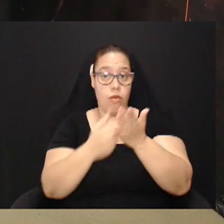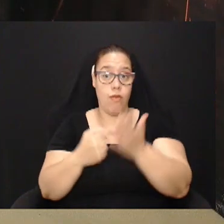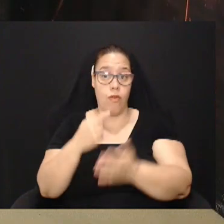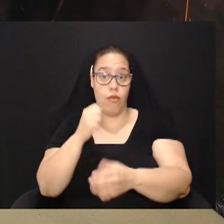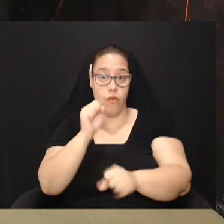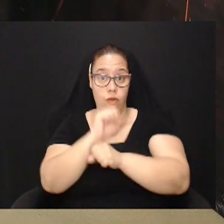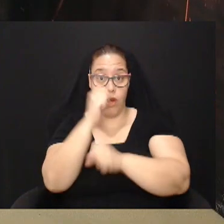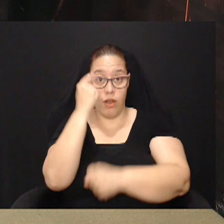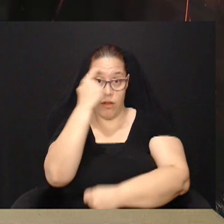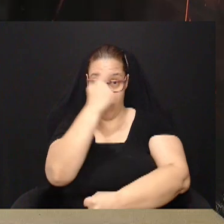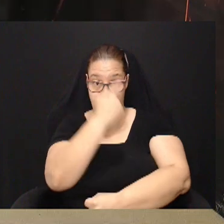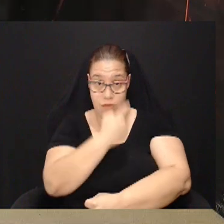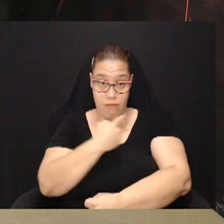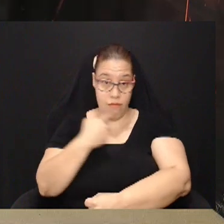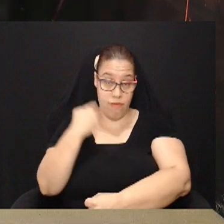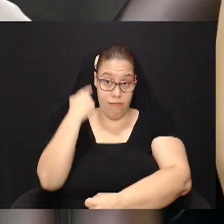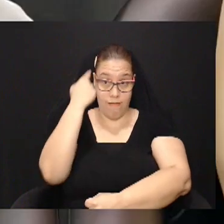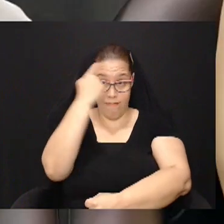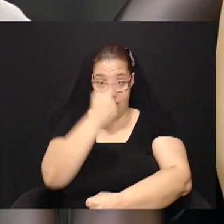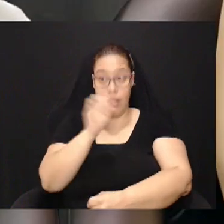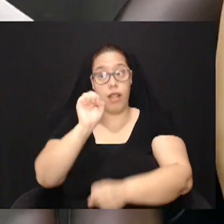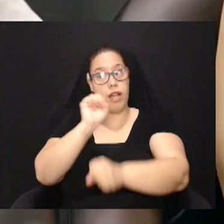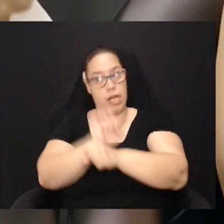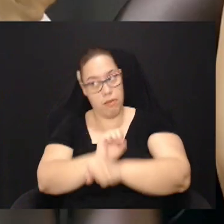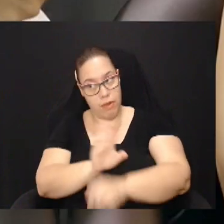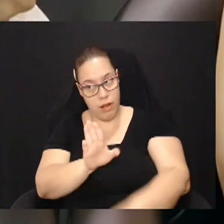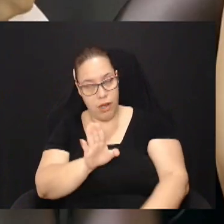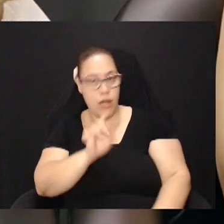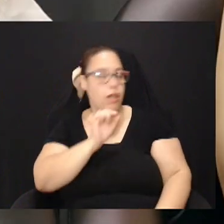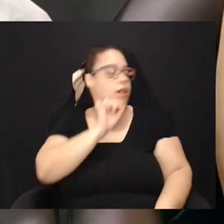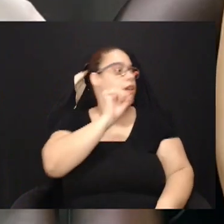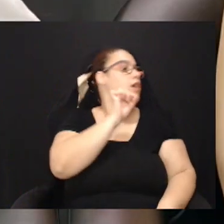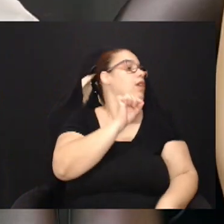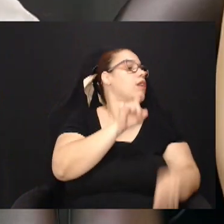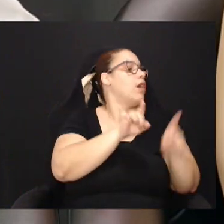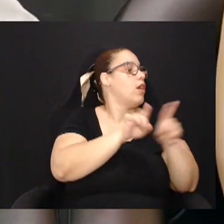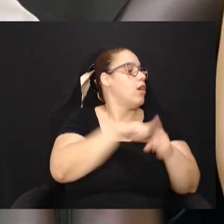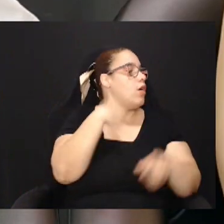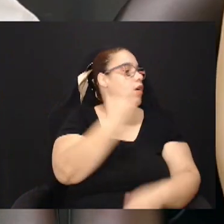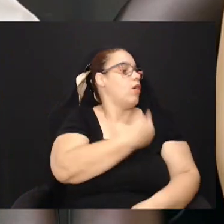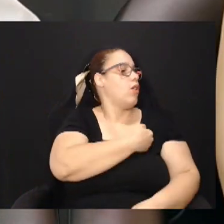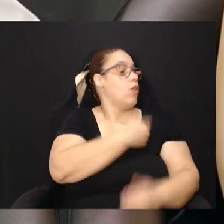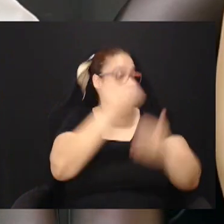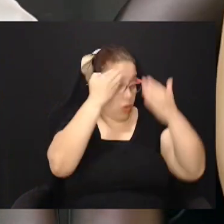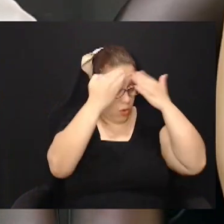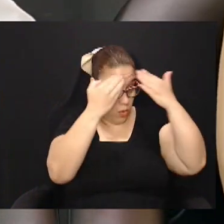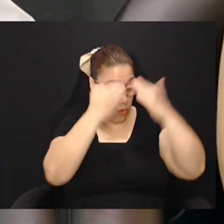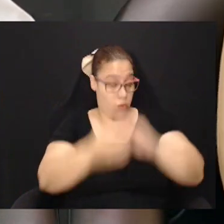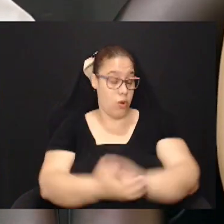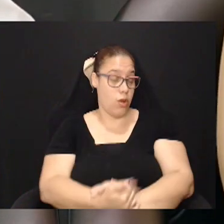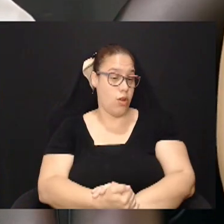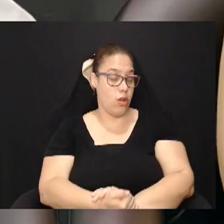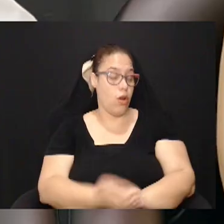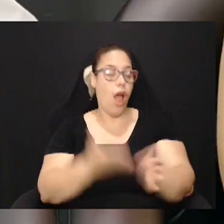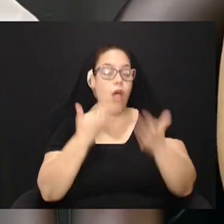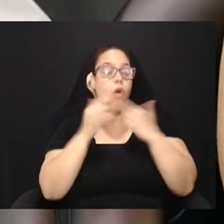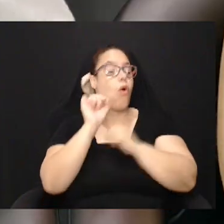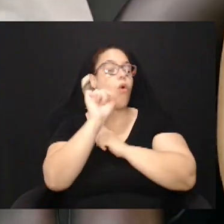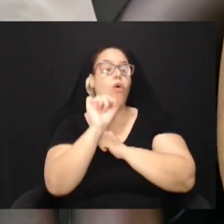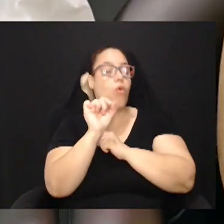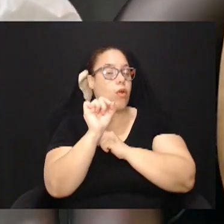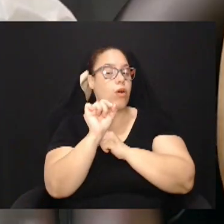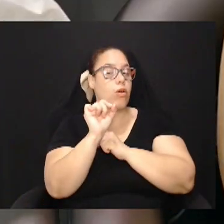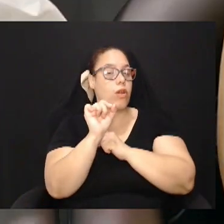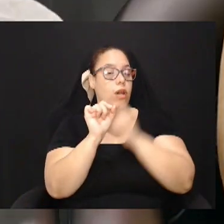Espera. E tem uma questão aí, né? Que nós da psicologia a gente conversa muito sobre isso, que